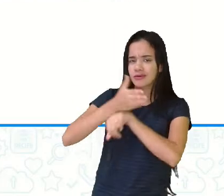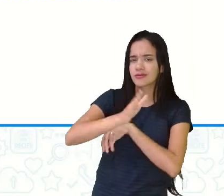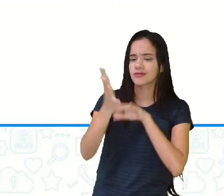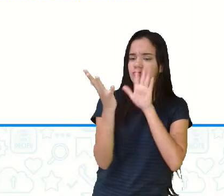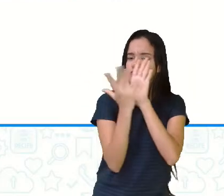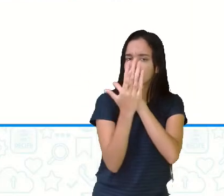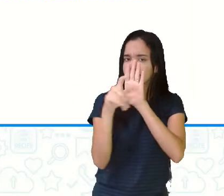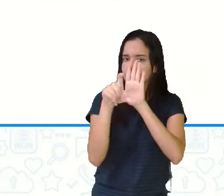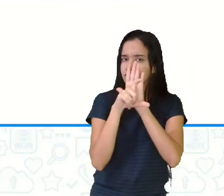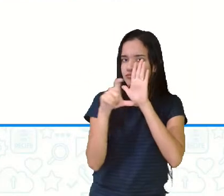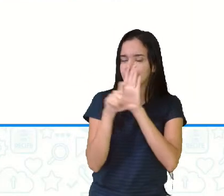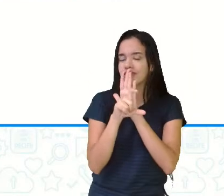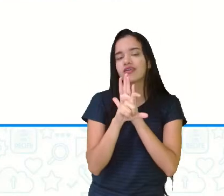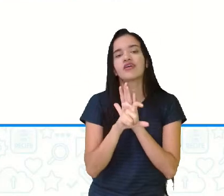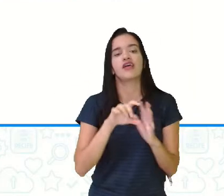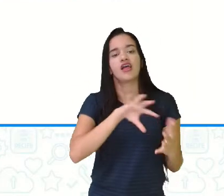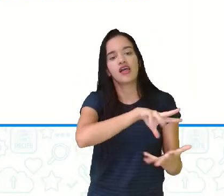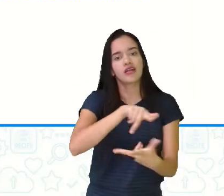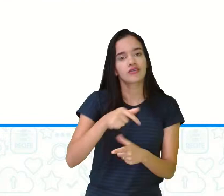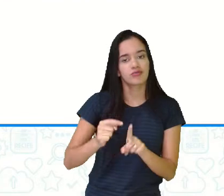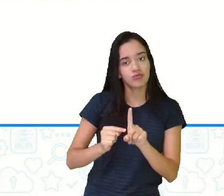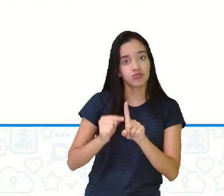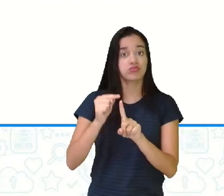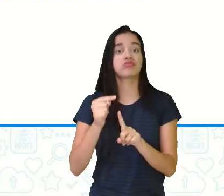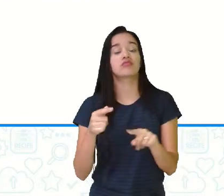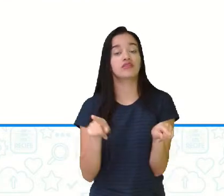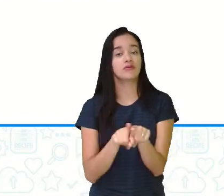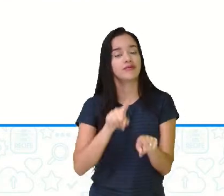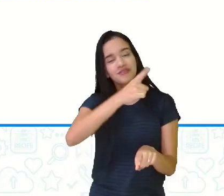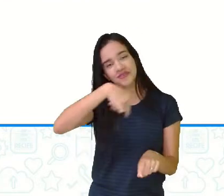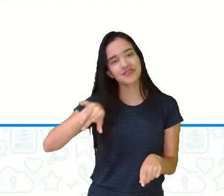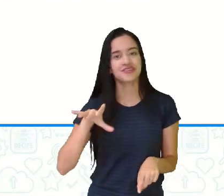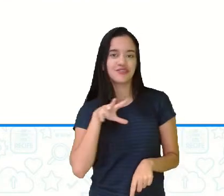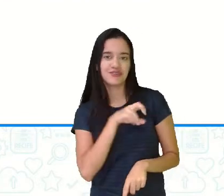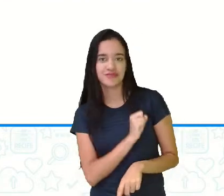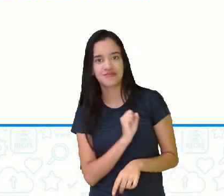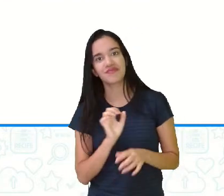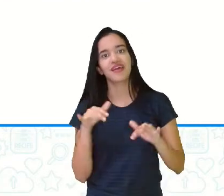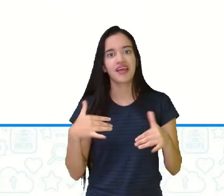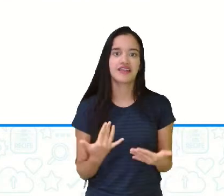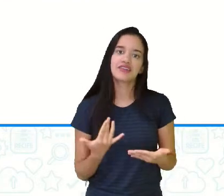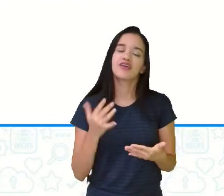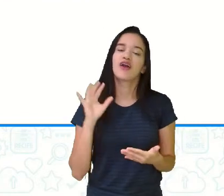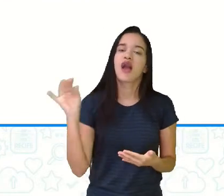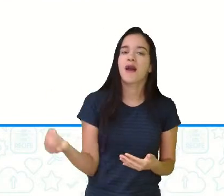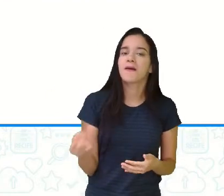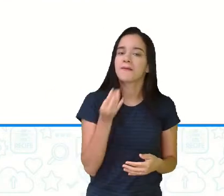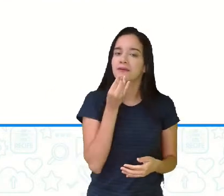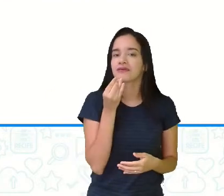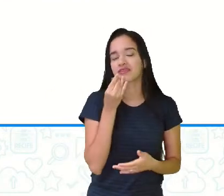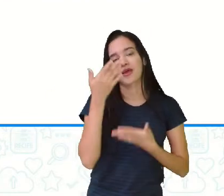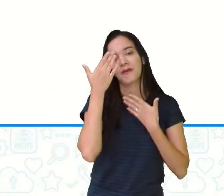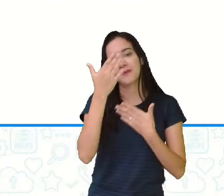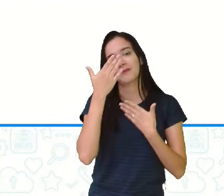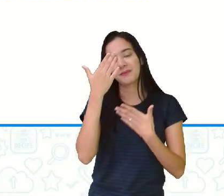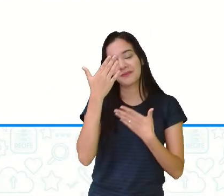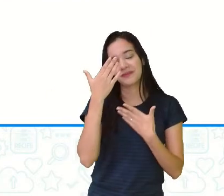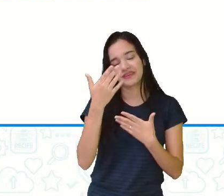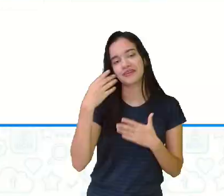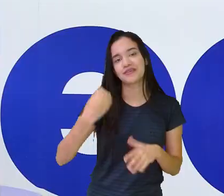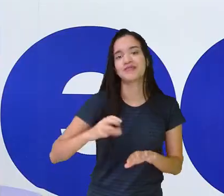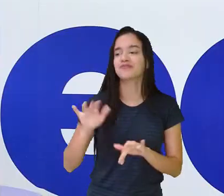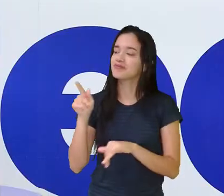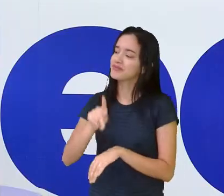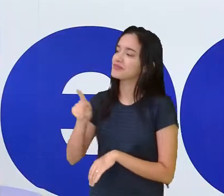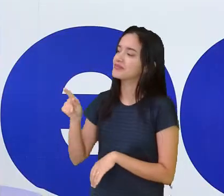falar um pouquinho sobre aquecimento global, é um joguinho do Word Wall que vocês vão adorar, então aproveitem. Obrigada, professora Eli, pela